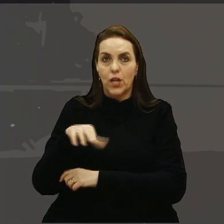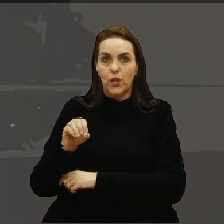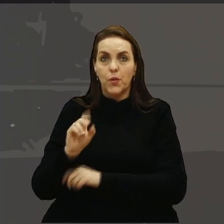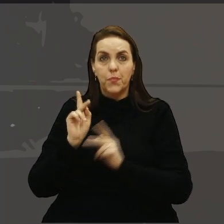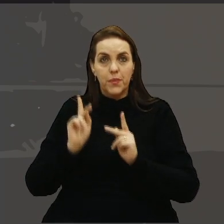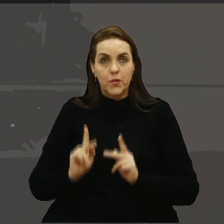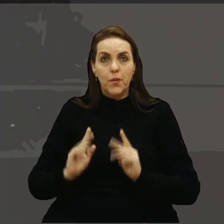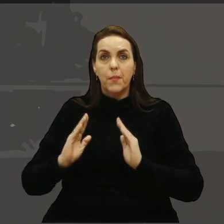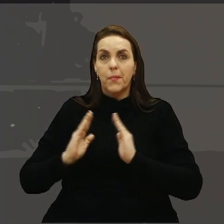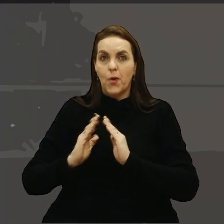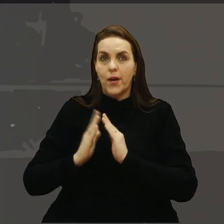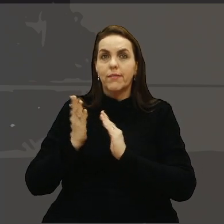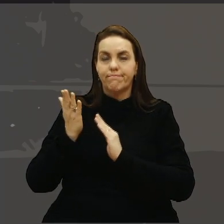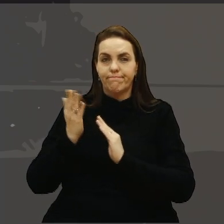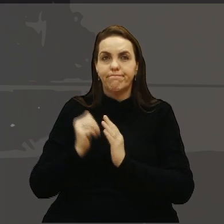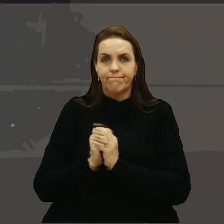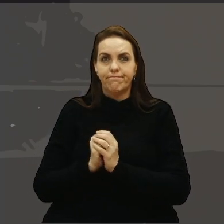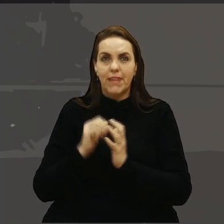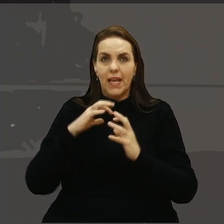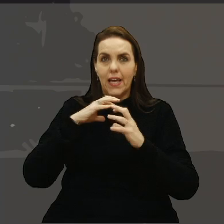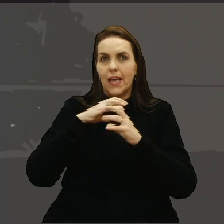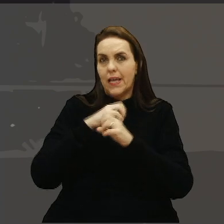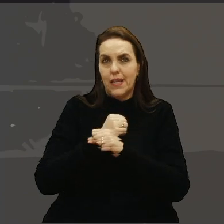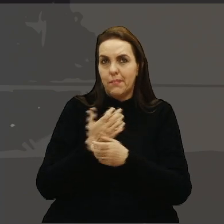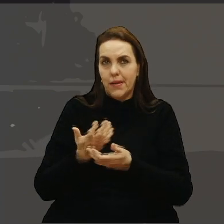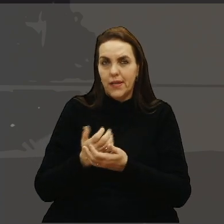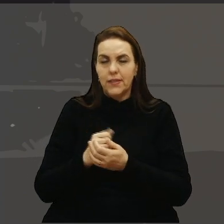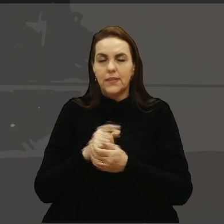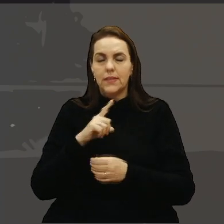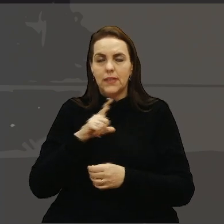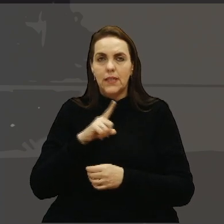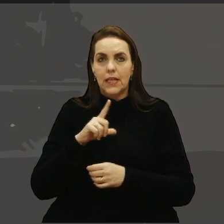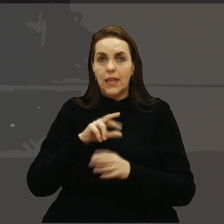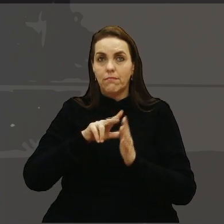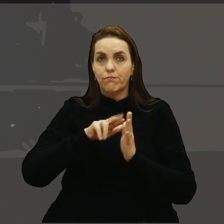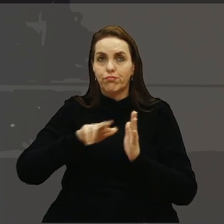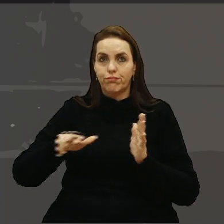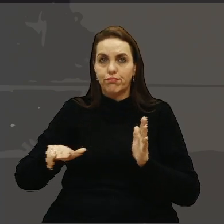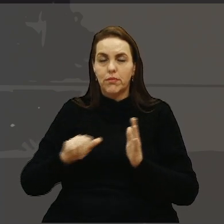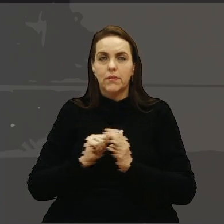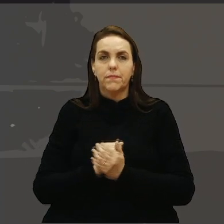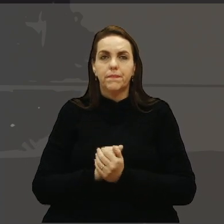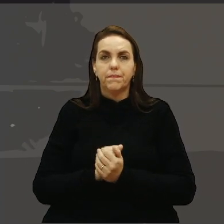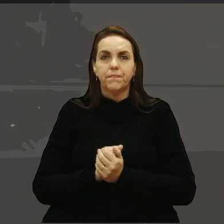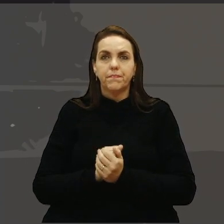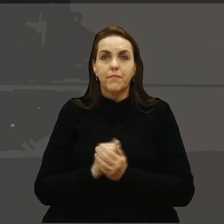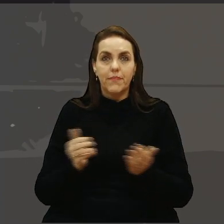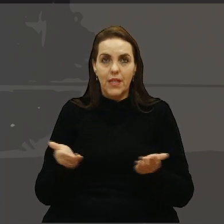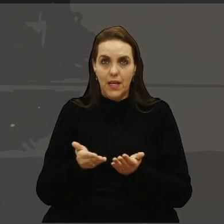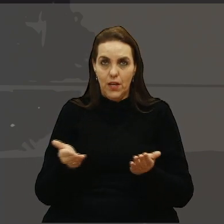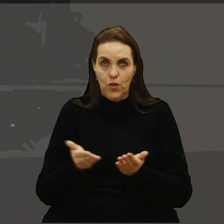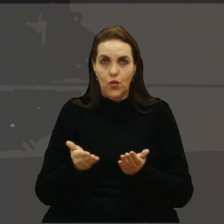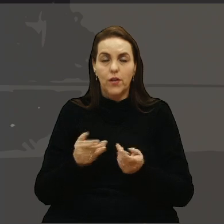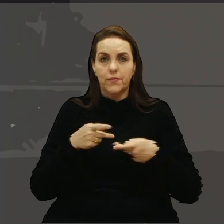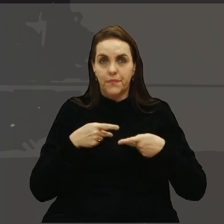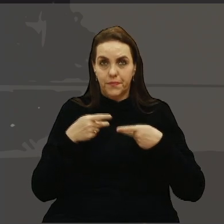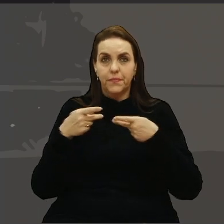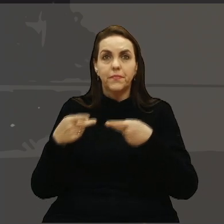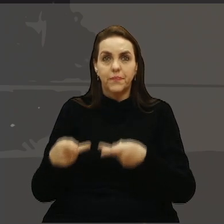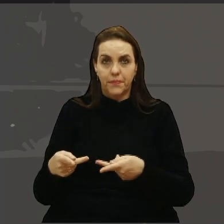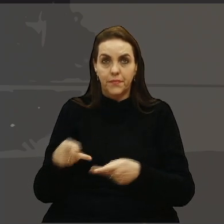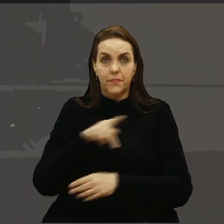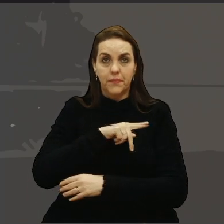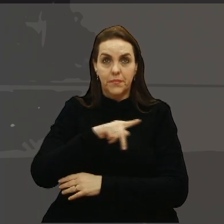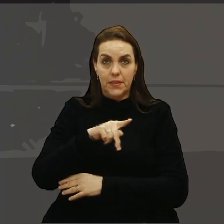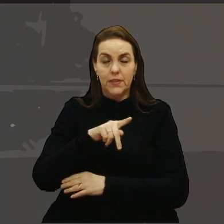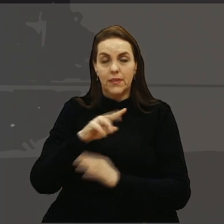com esses animais, enfim, que tem ali diversos. E agora, com a visita do nosso presidente do